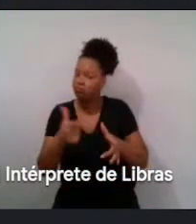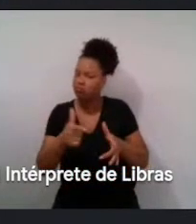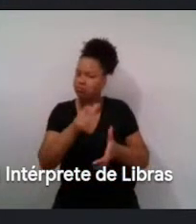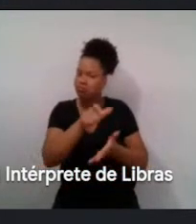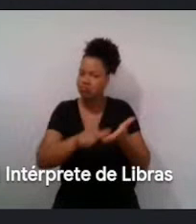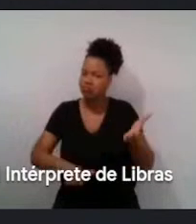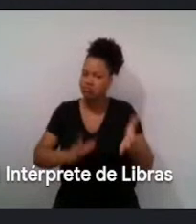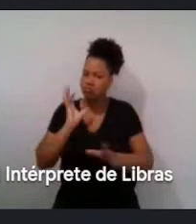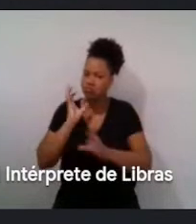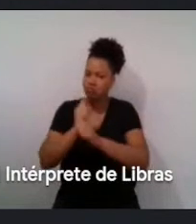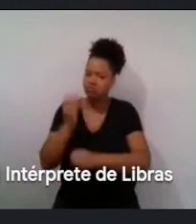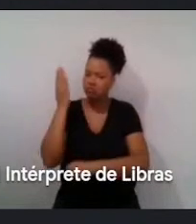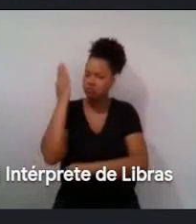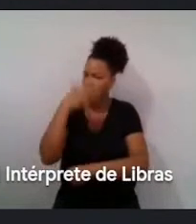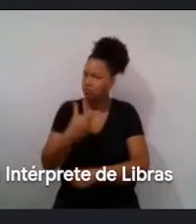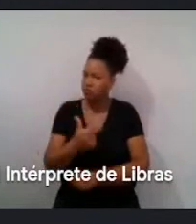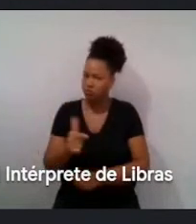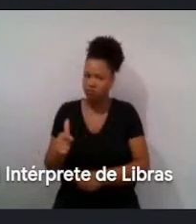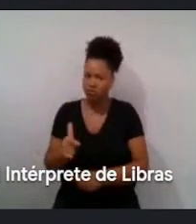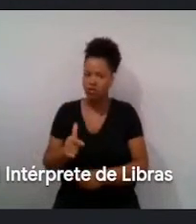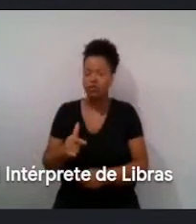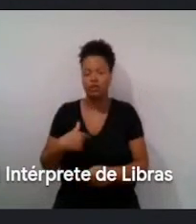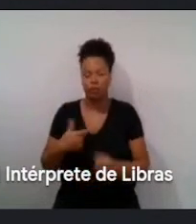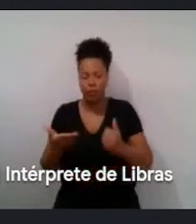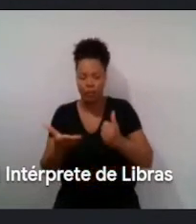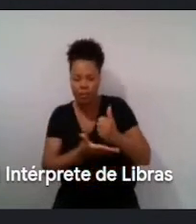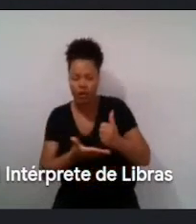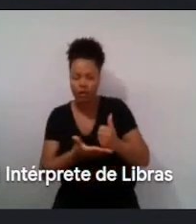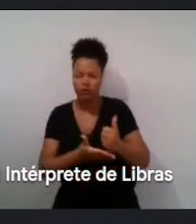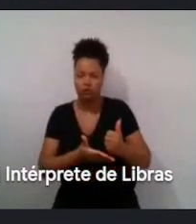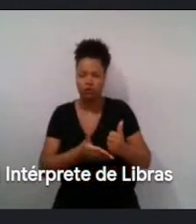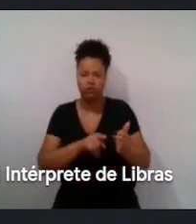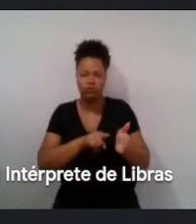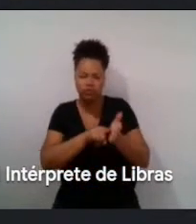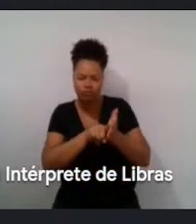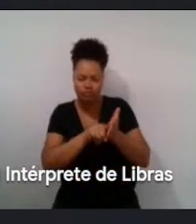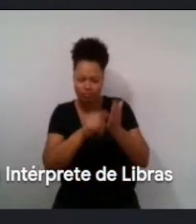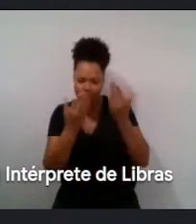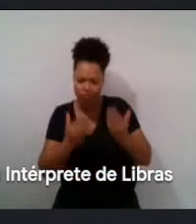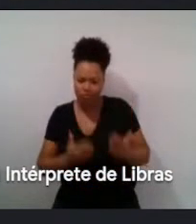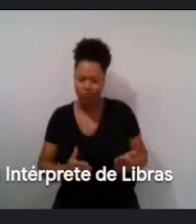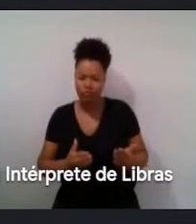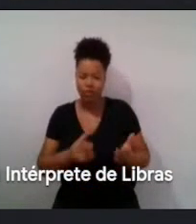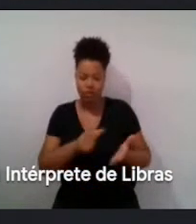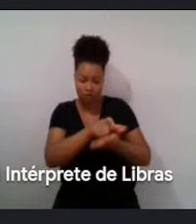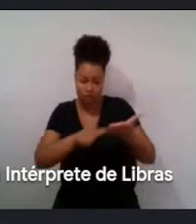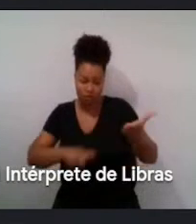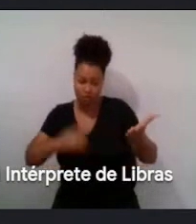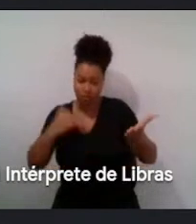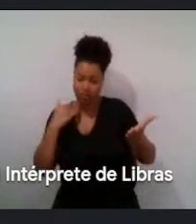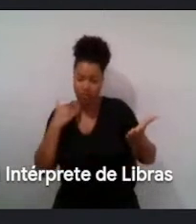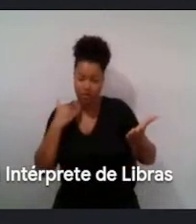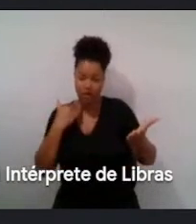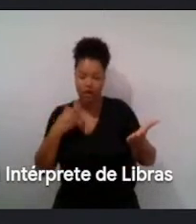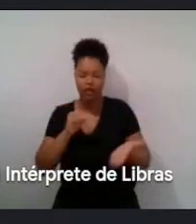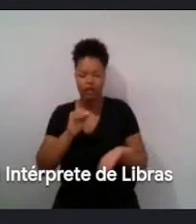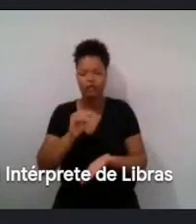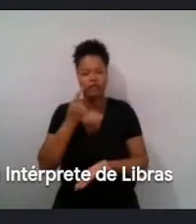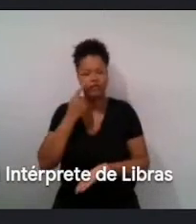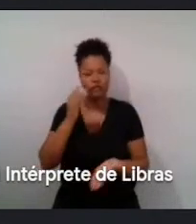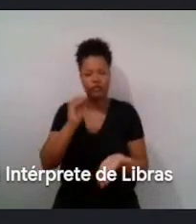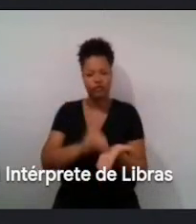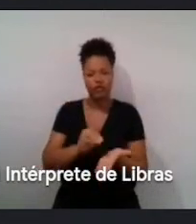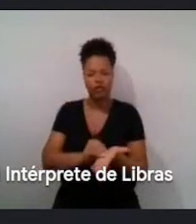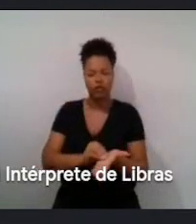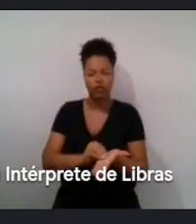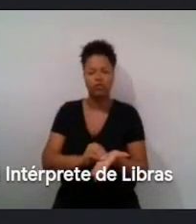com base nos dados disponíveis no SPCE, analisar o extrato bancário e constatar a ausência de movimentação financeira.